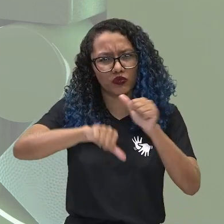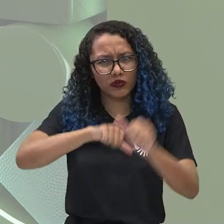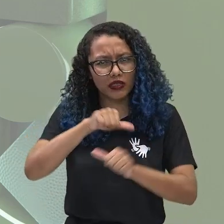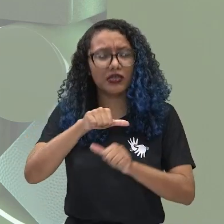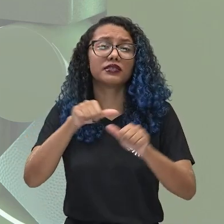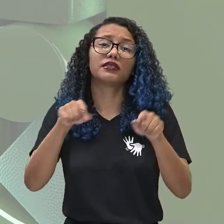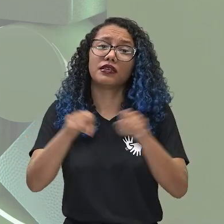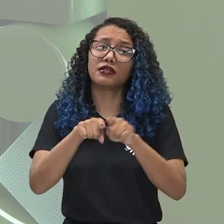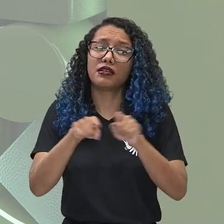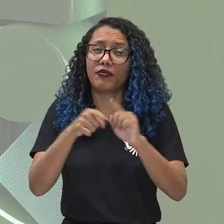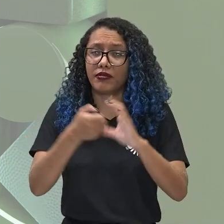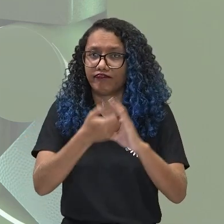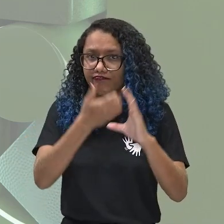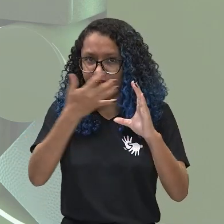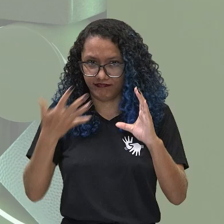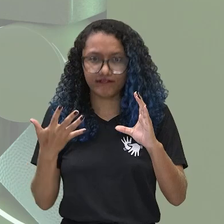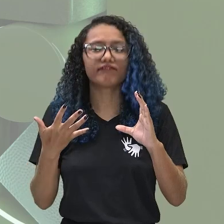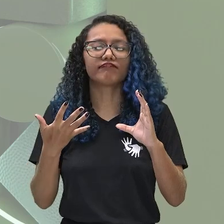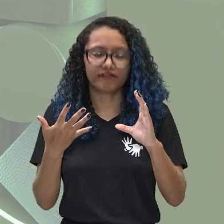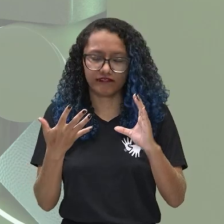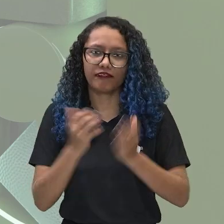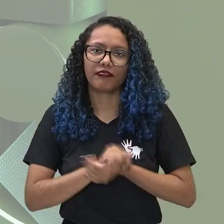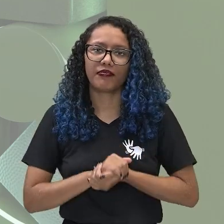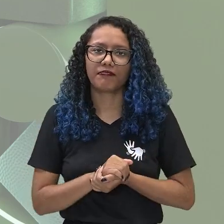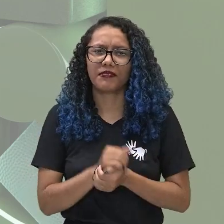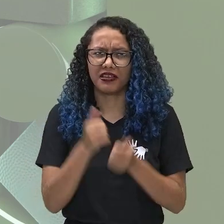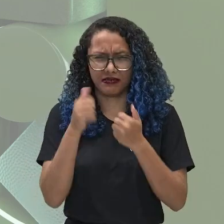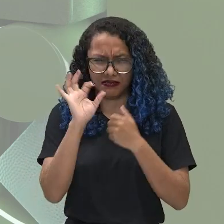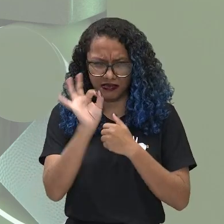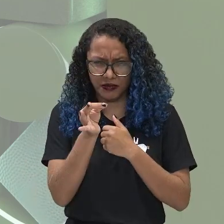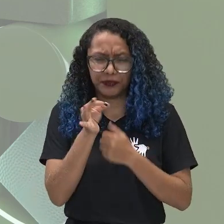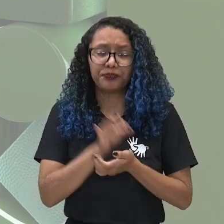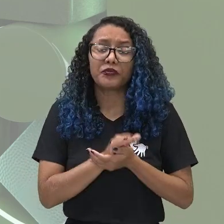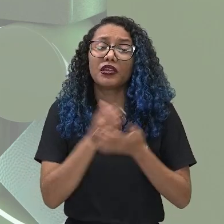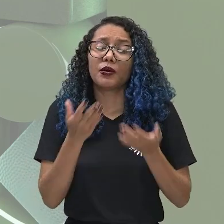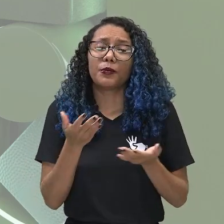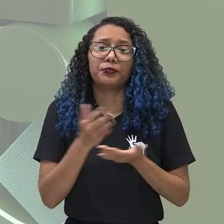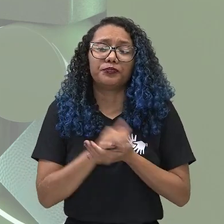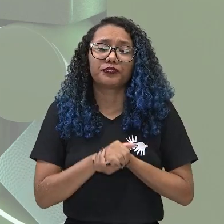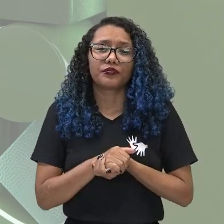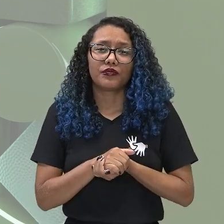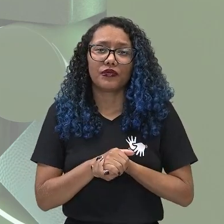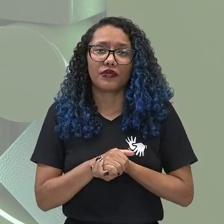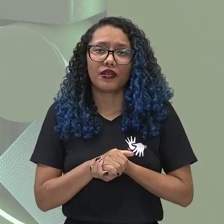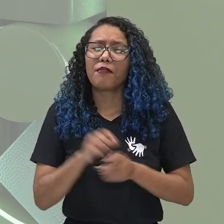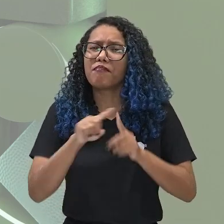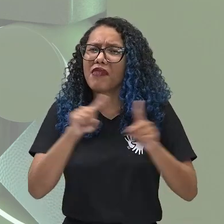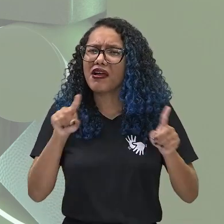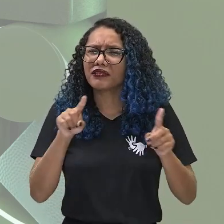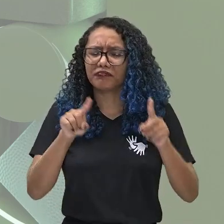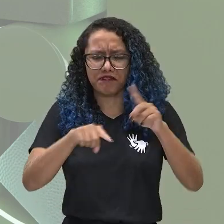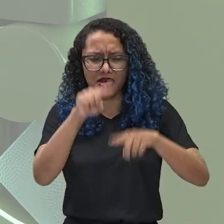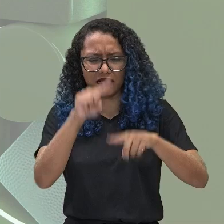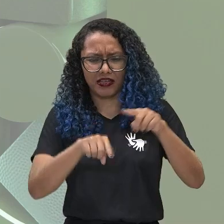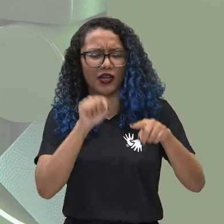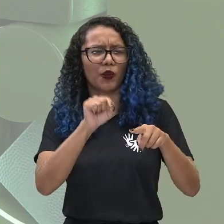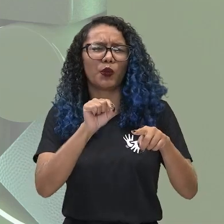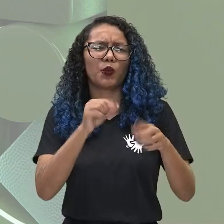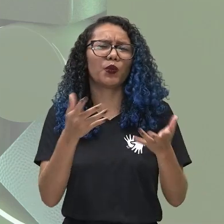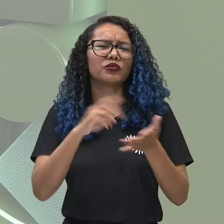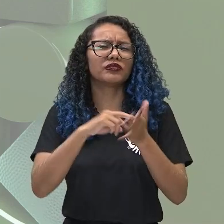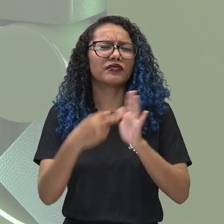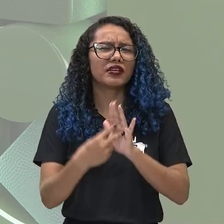as suas propriedades, correto? Mas o que é a matéria? Qual a importância de